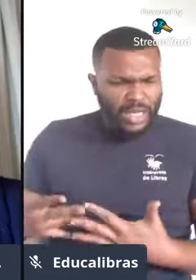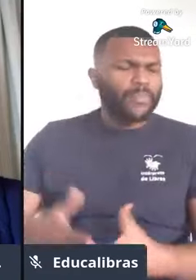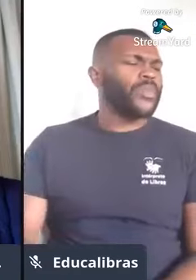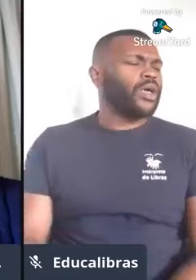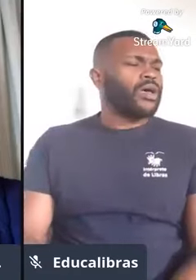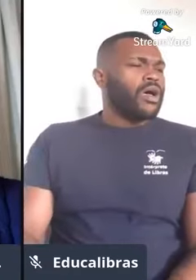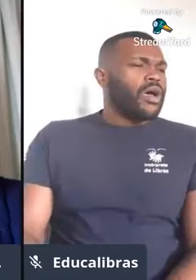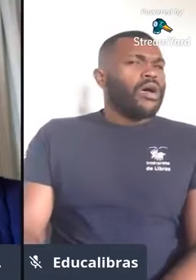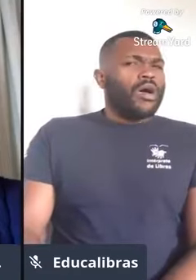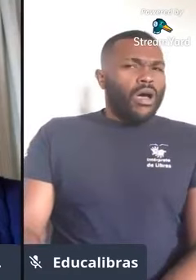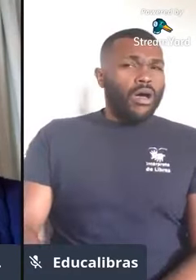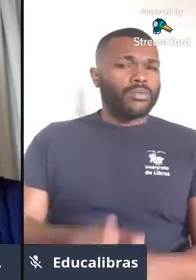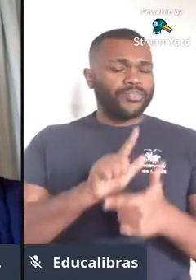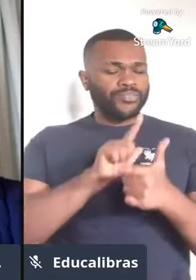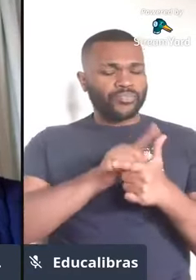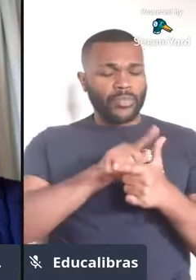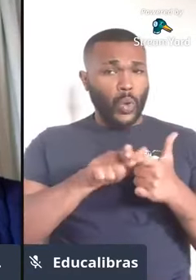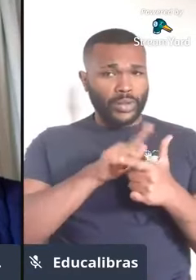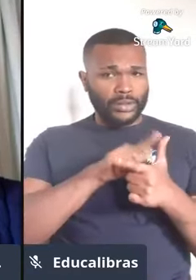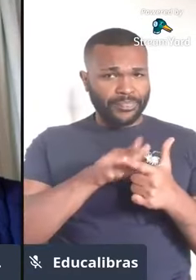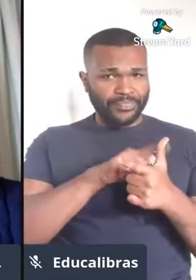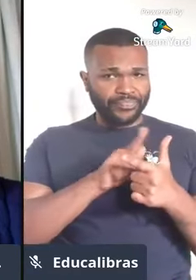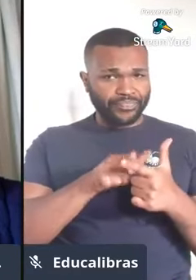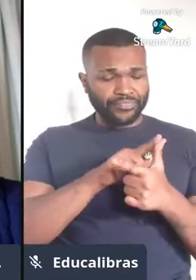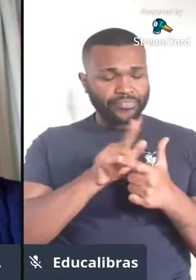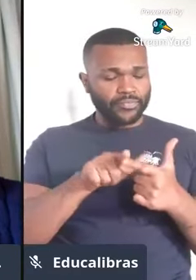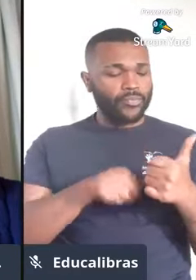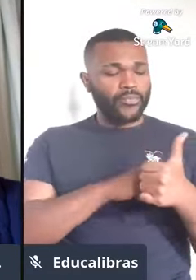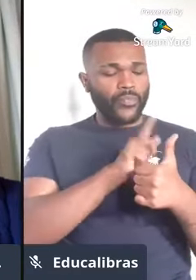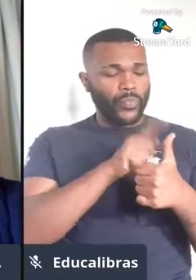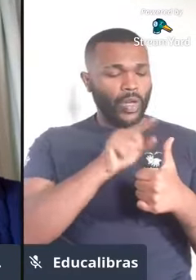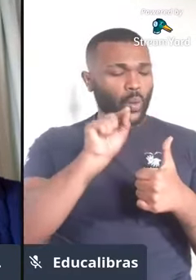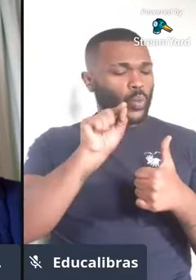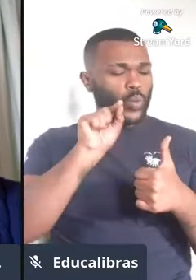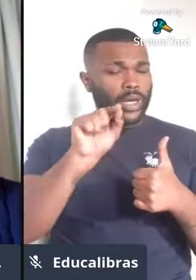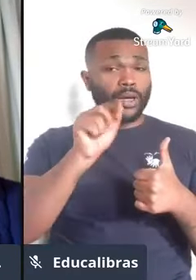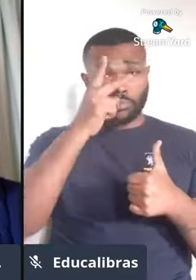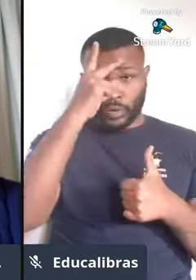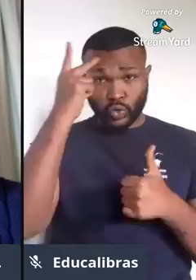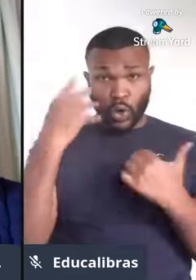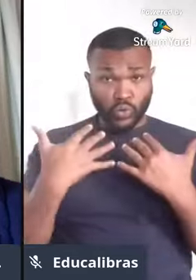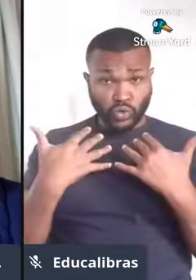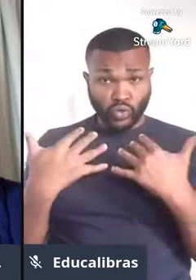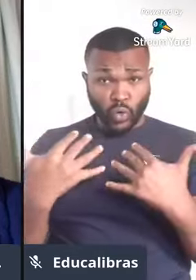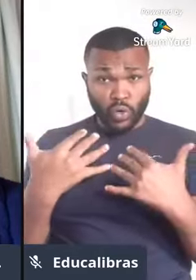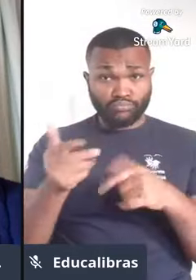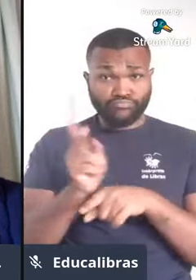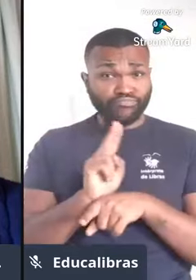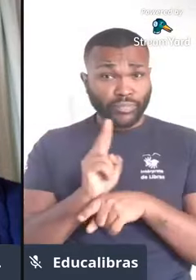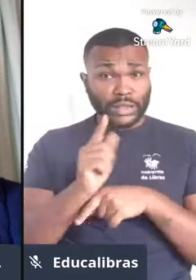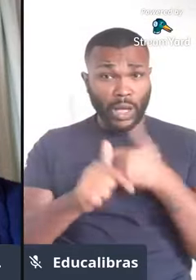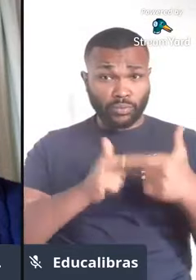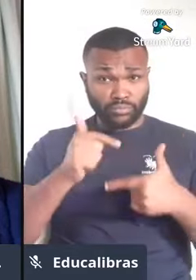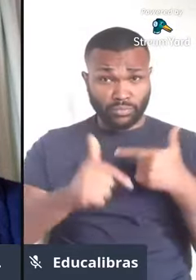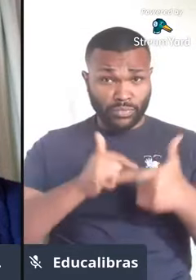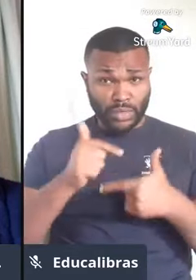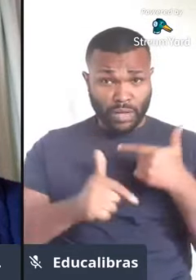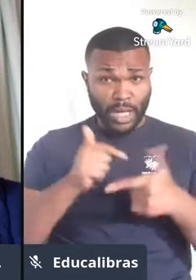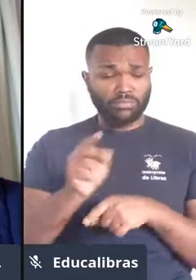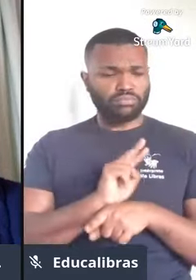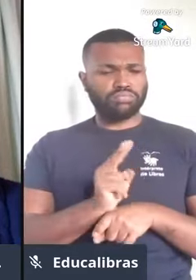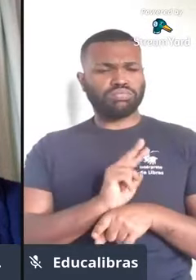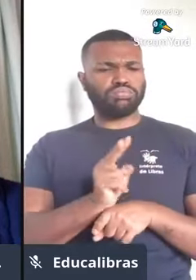dois fatores que precisam ser considerados. O primeiro é que o auditor fiscal do trabalho, no exercício da sua atividade de fiscalização, ele